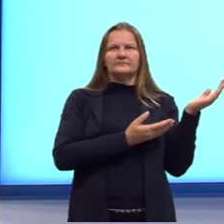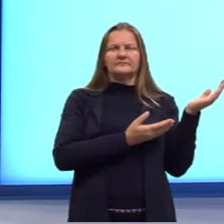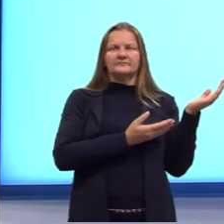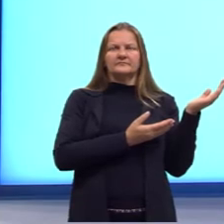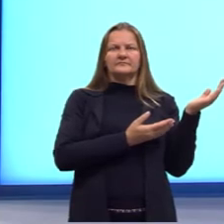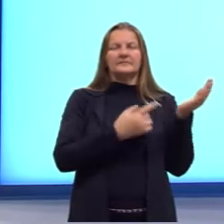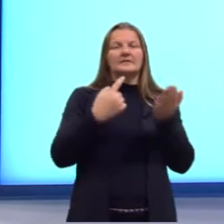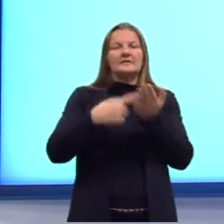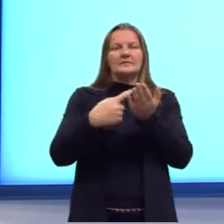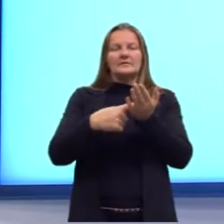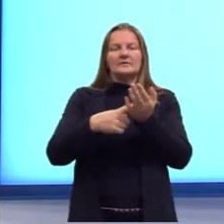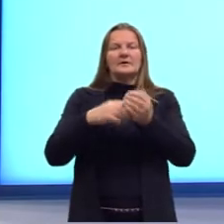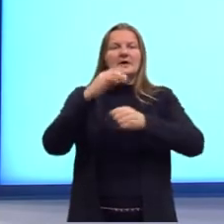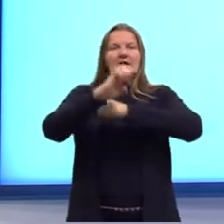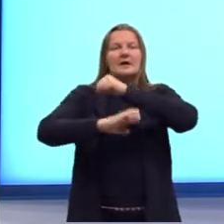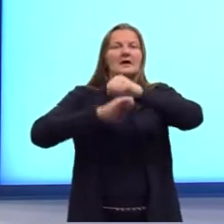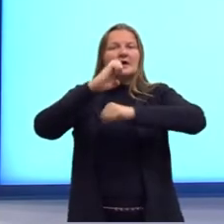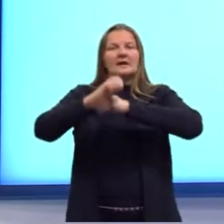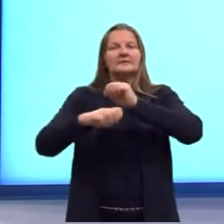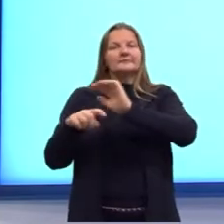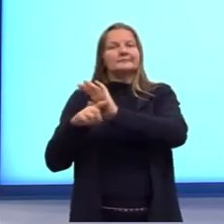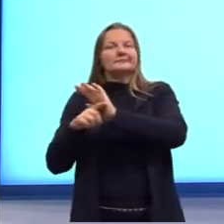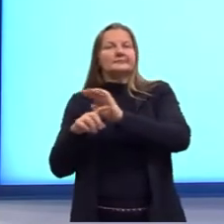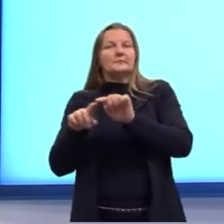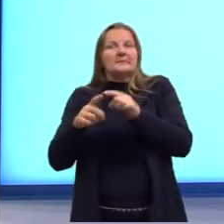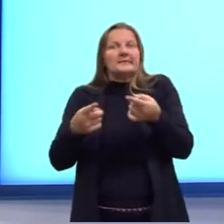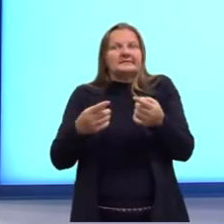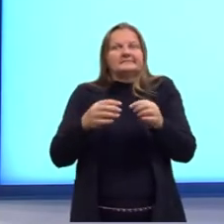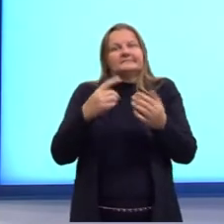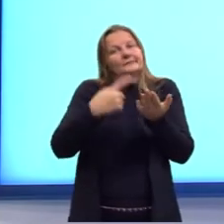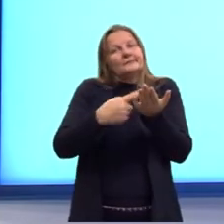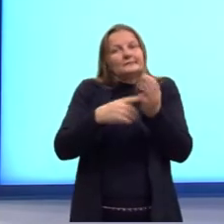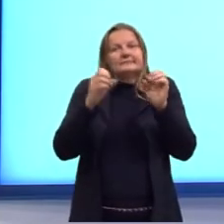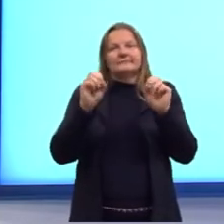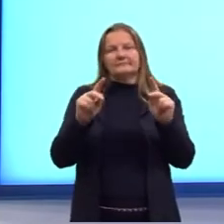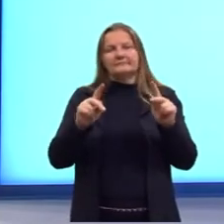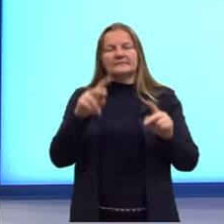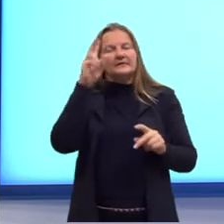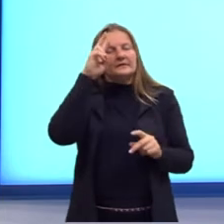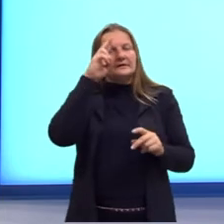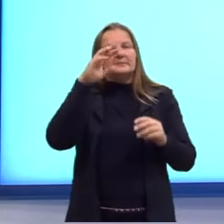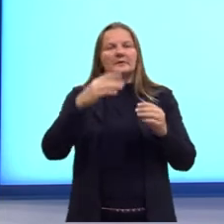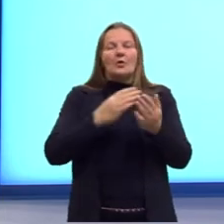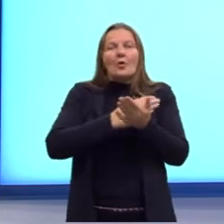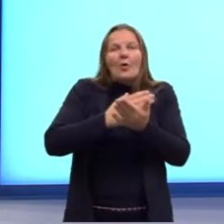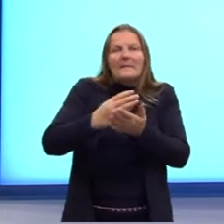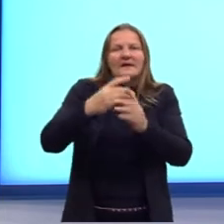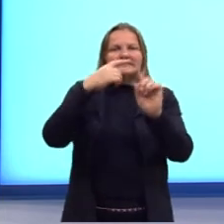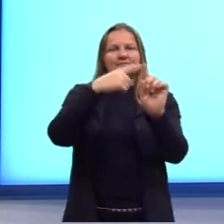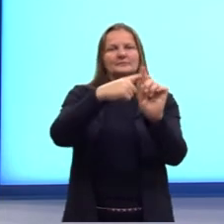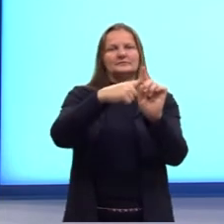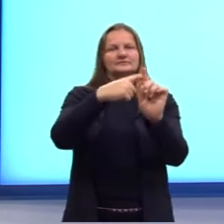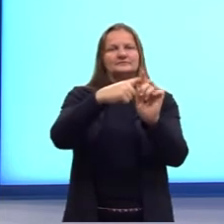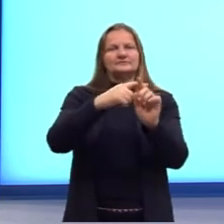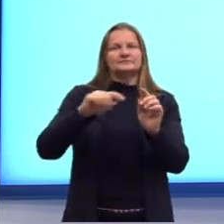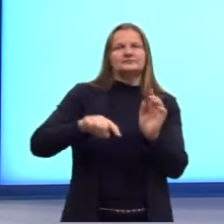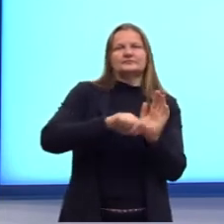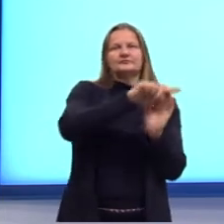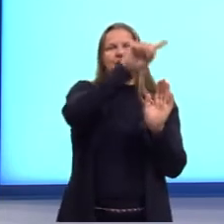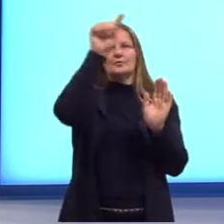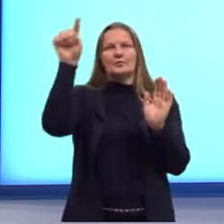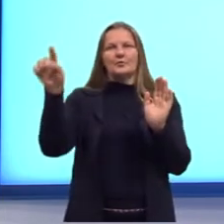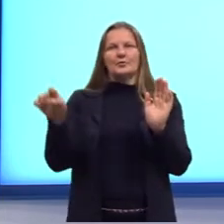estabeleceram uma corrente assim o que é curioso né mas sempre lembra aí né que a corrente que vai sair do E